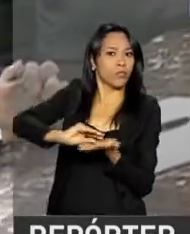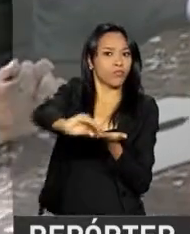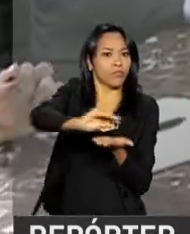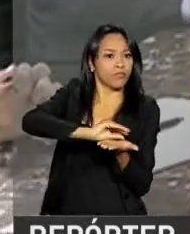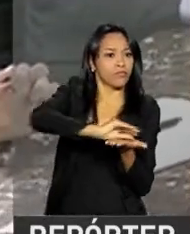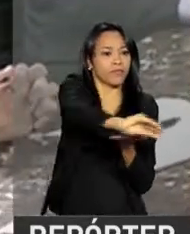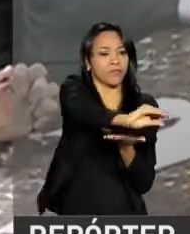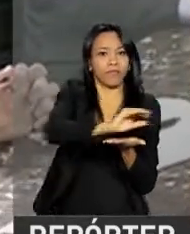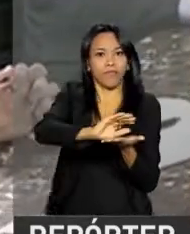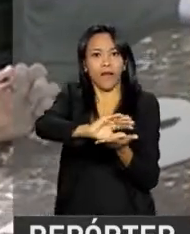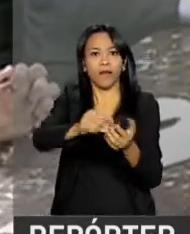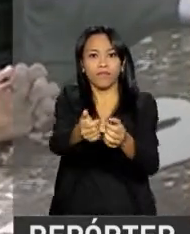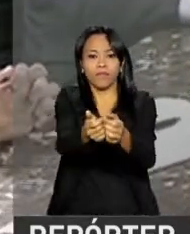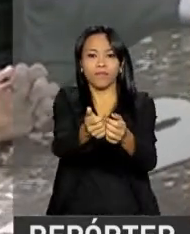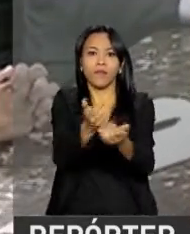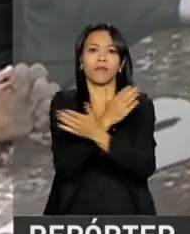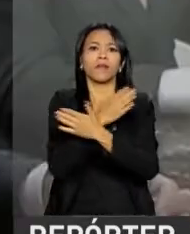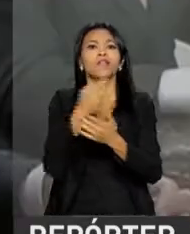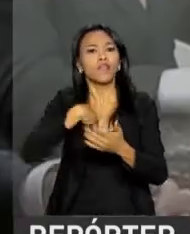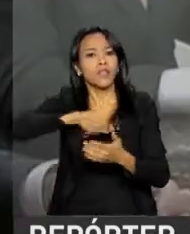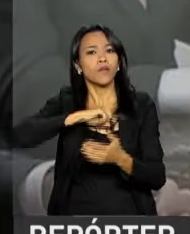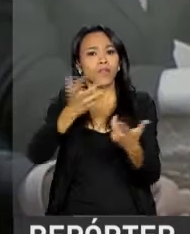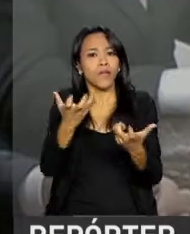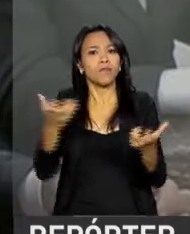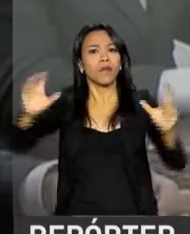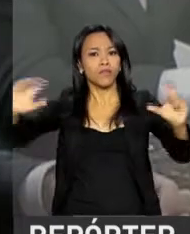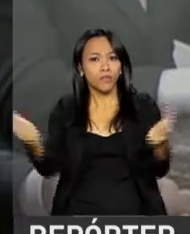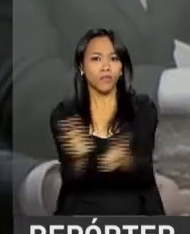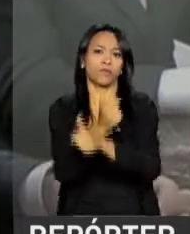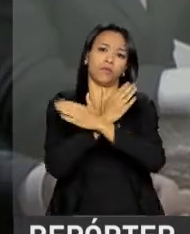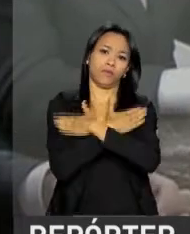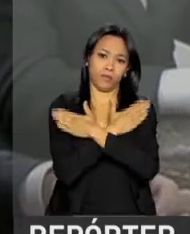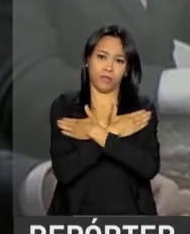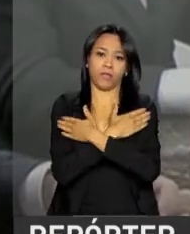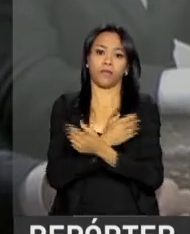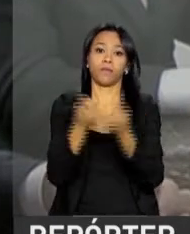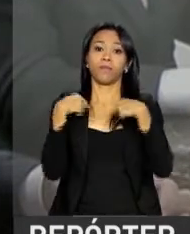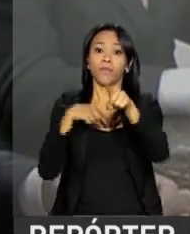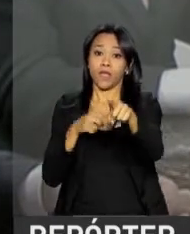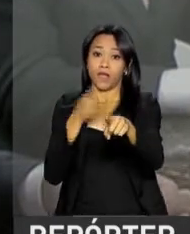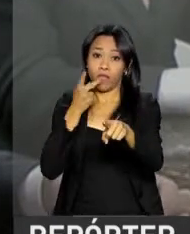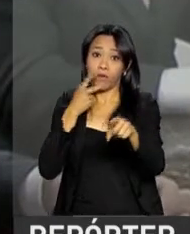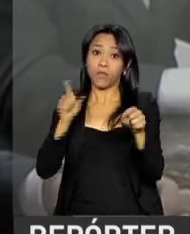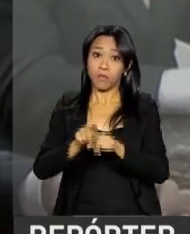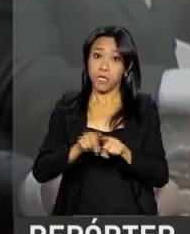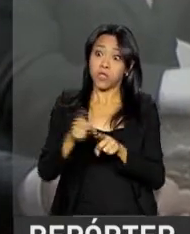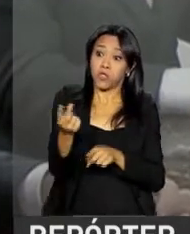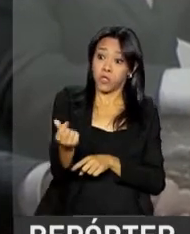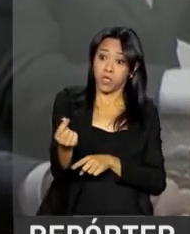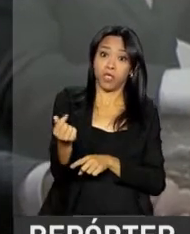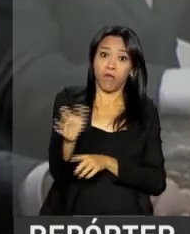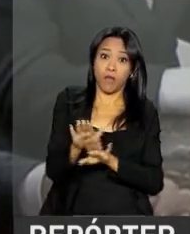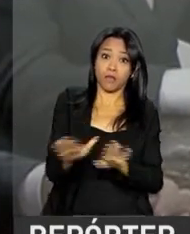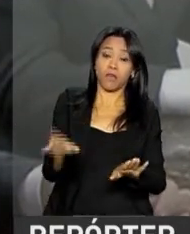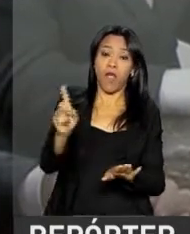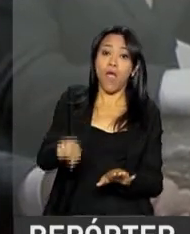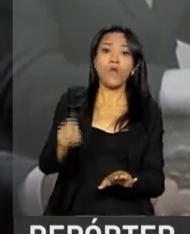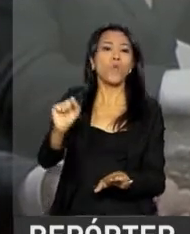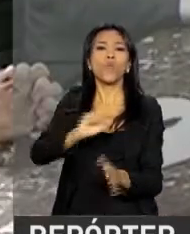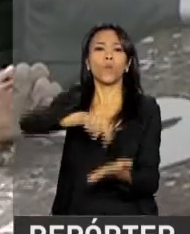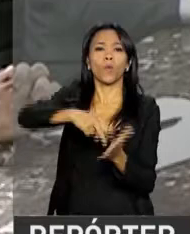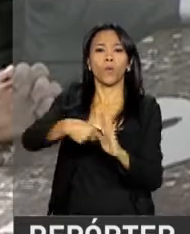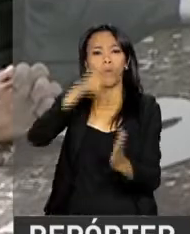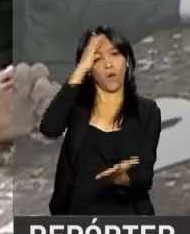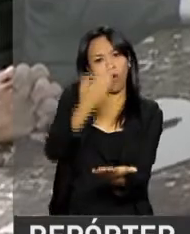que mais precisamos é combater o desemprego. O presidente Temer também lembrou que investimentos desse porte são um sinal de confiança no